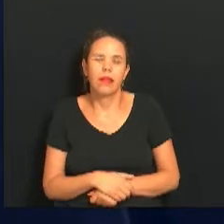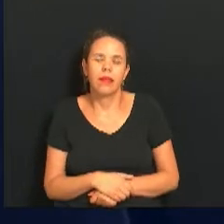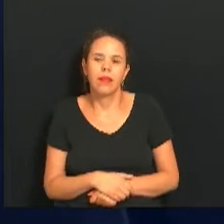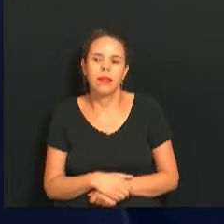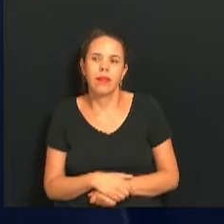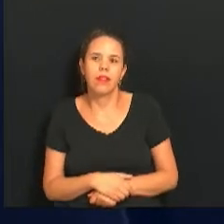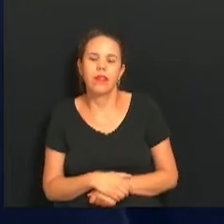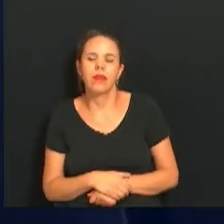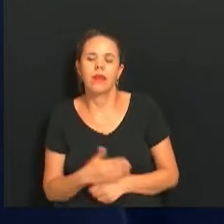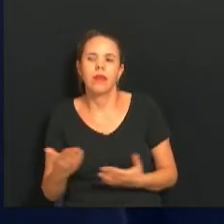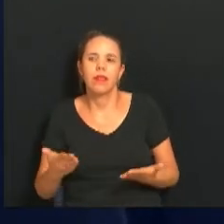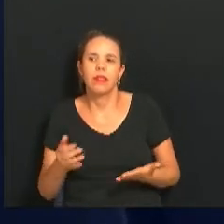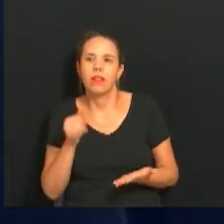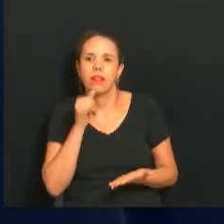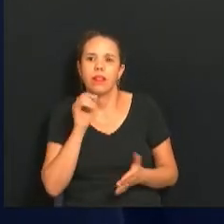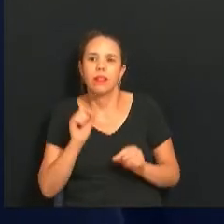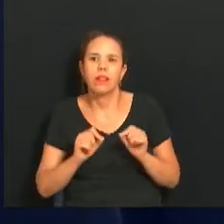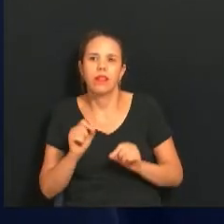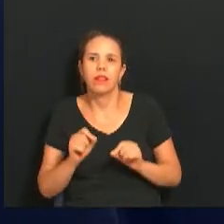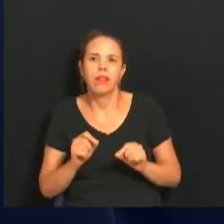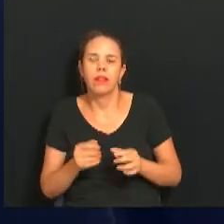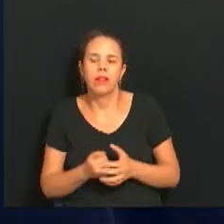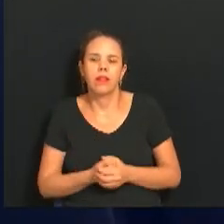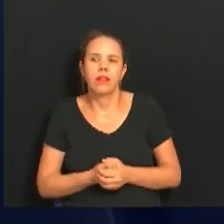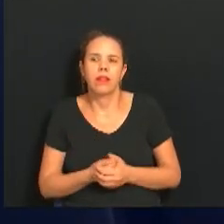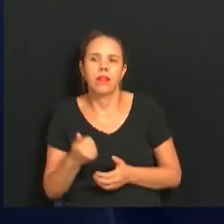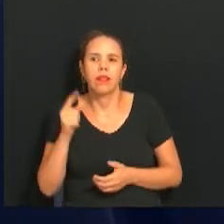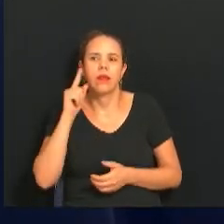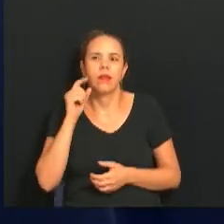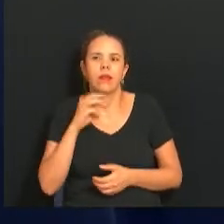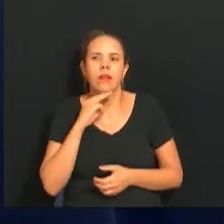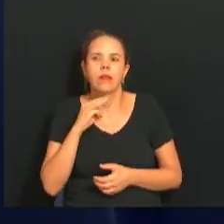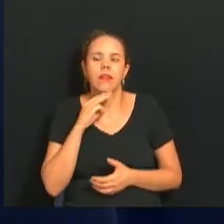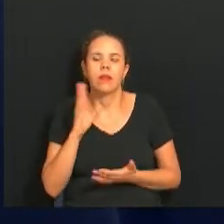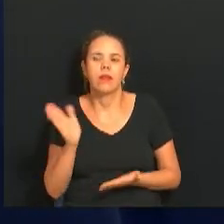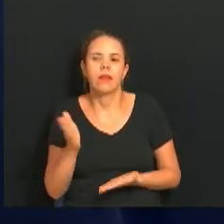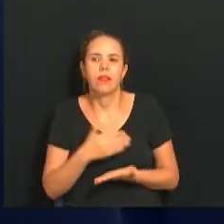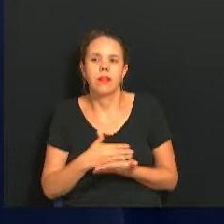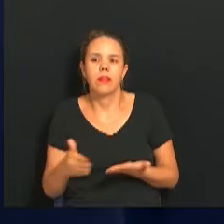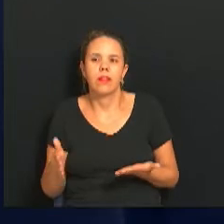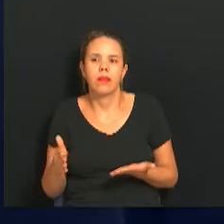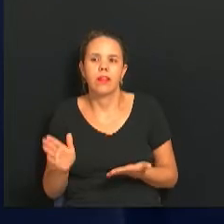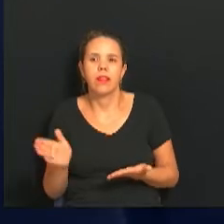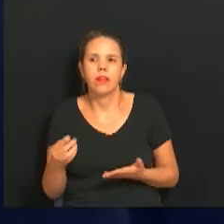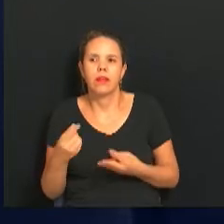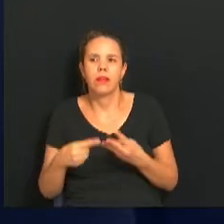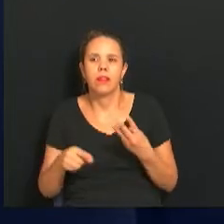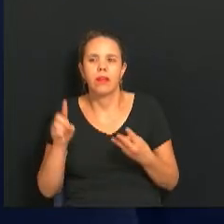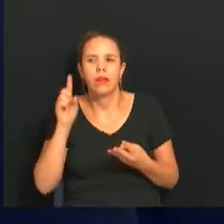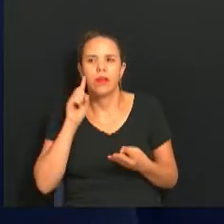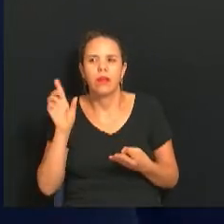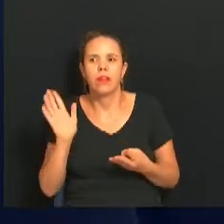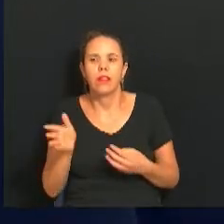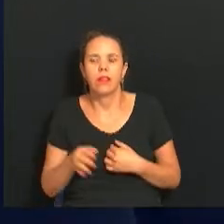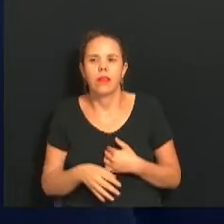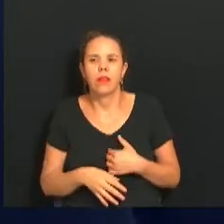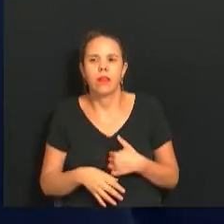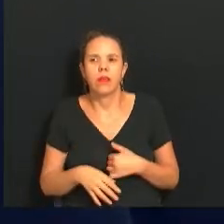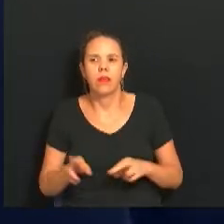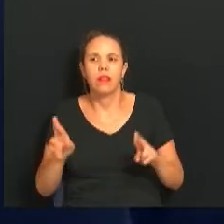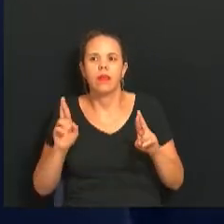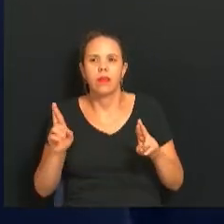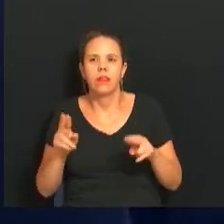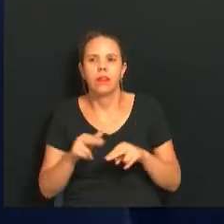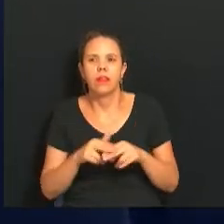iniciar agora, né? Desde dia 1º de março, né? A princípio hoje já é o 3º dia, né? A expectativa justamente